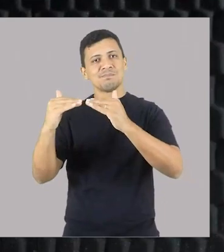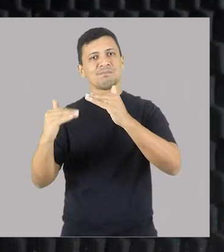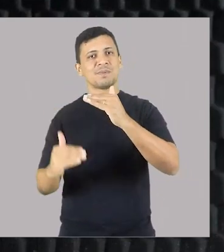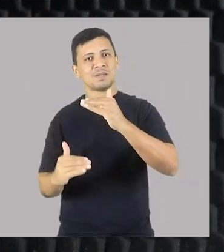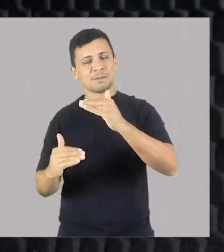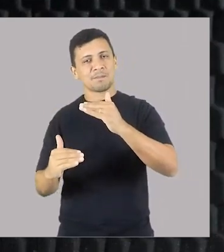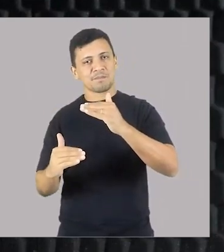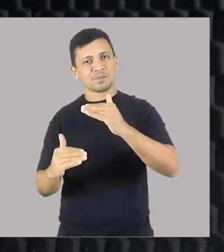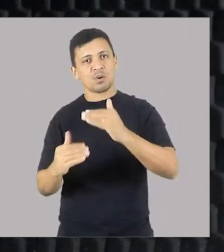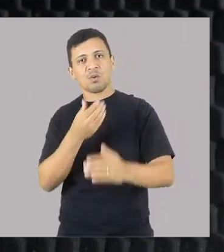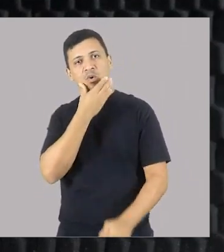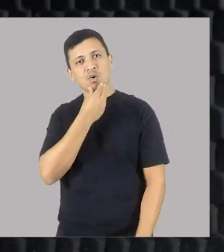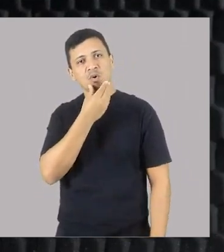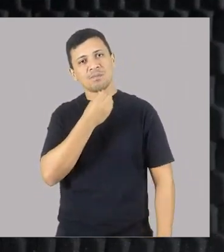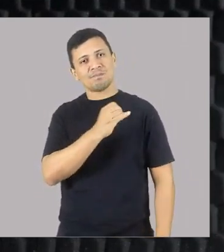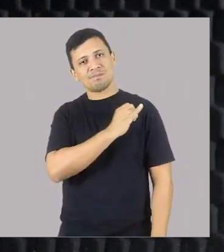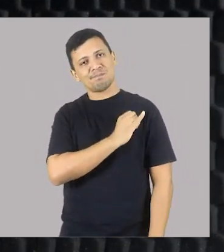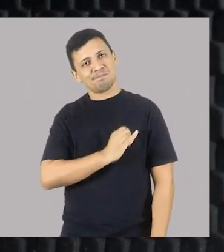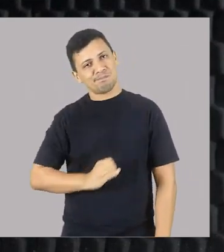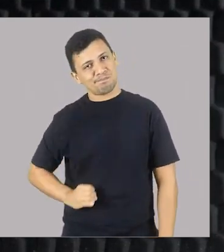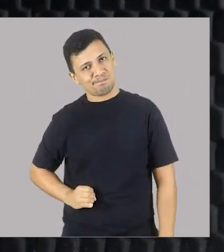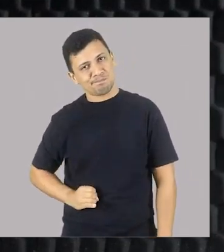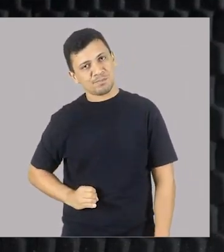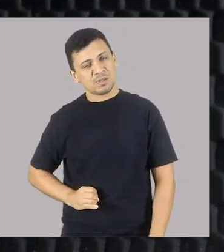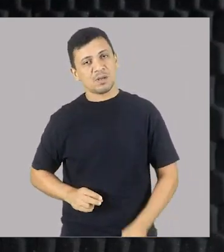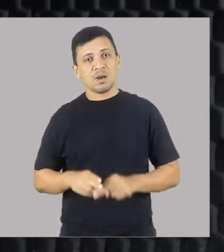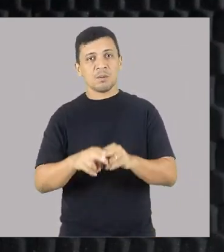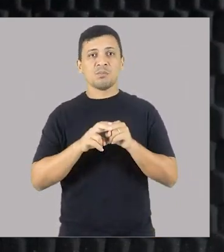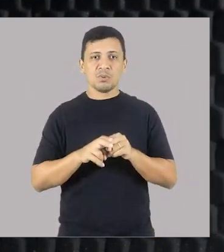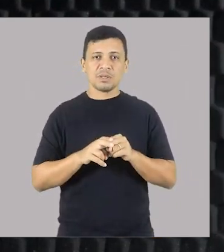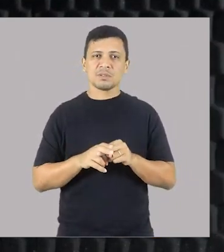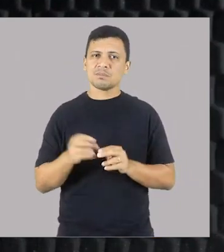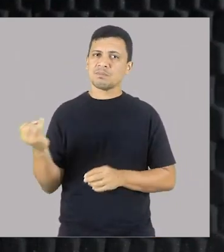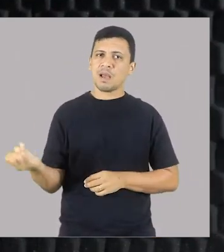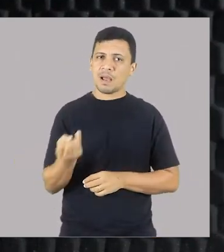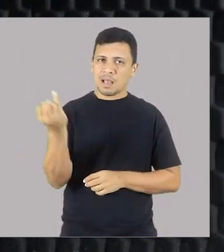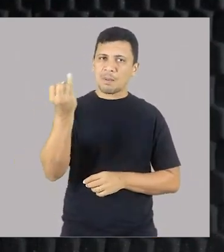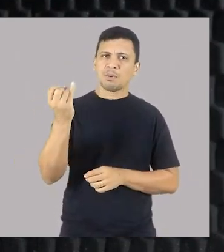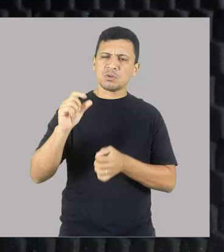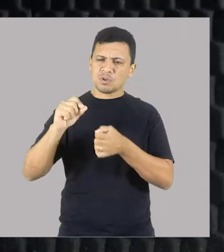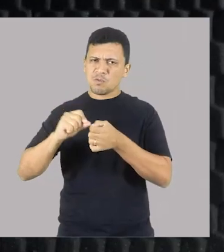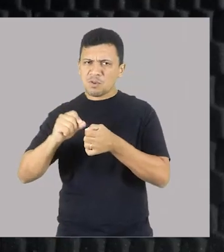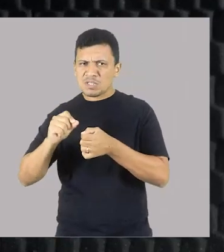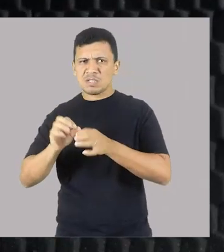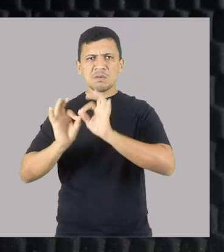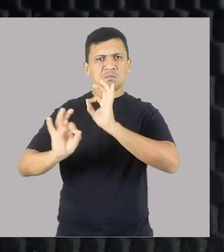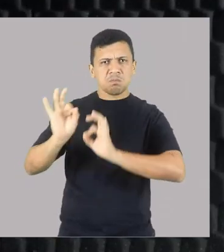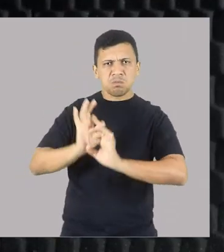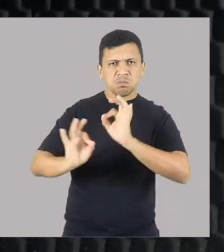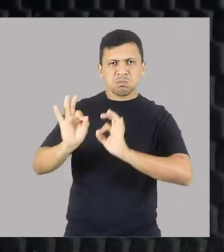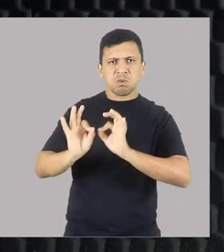imperador, e aí é muito importante trabalhar imagens de um Dom Pedro,